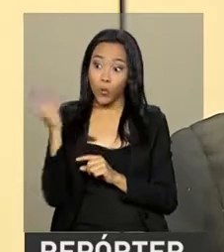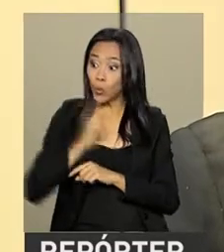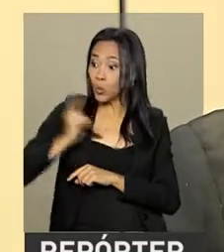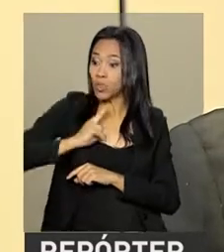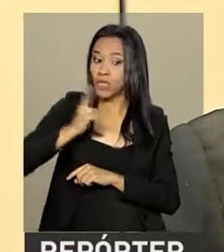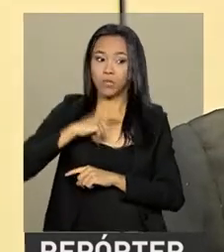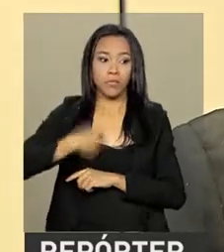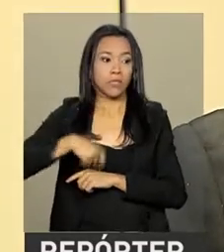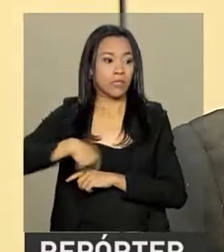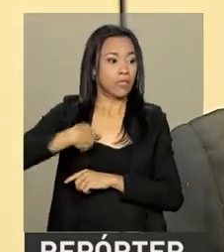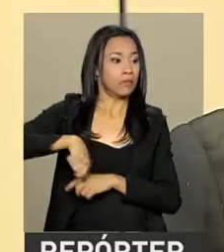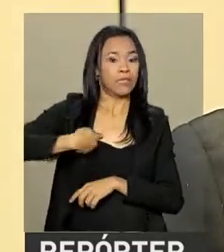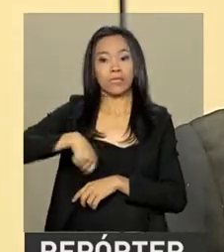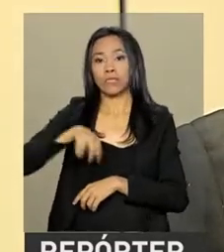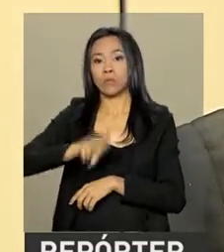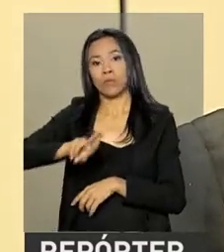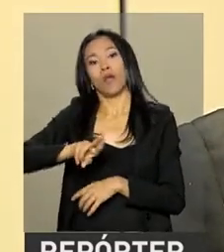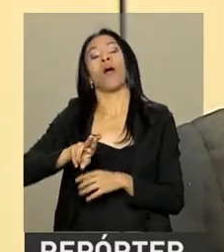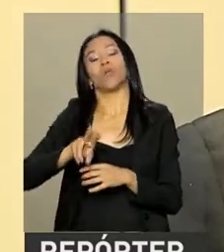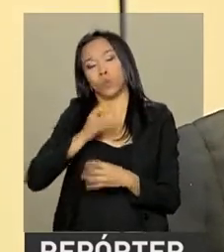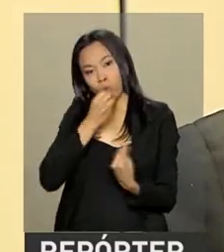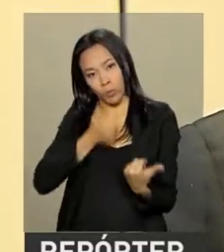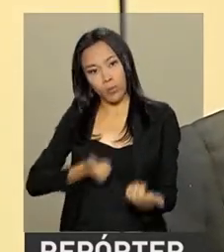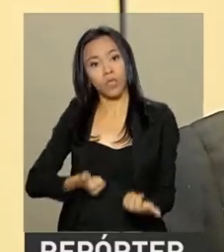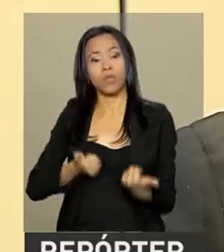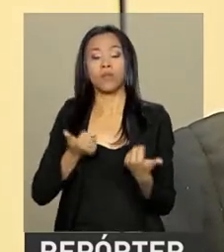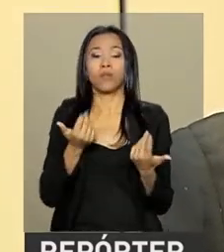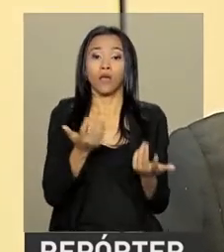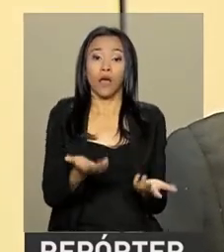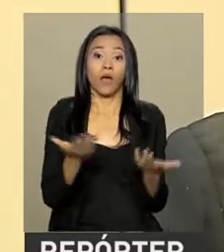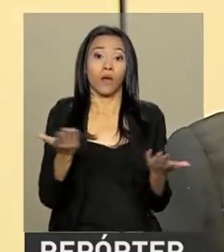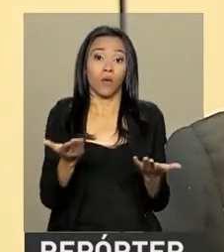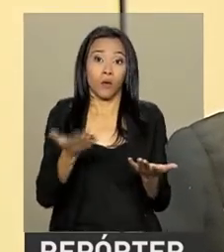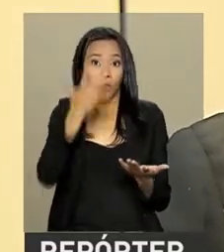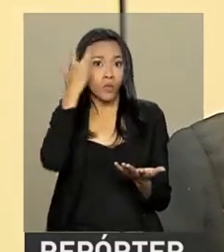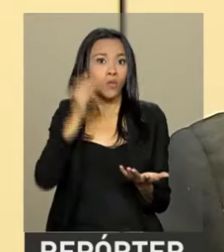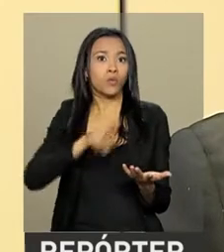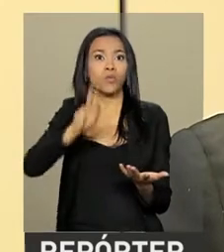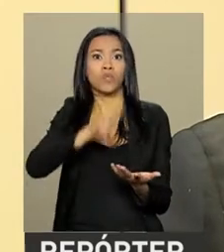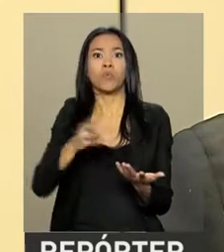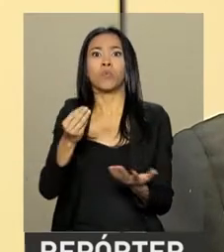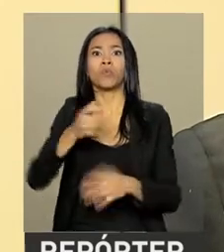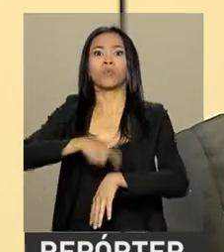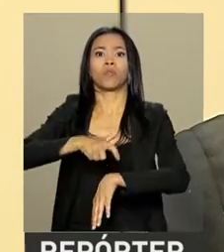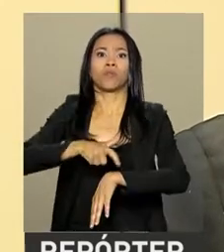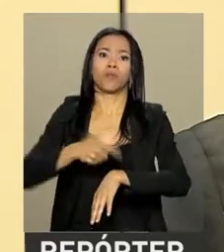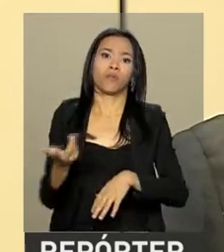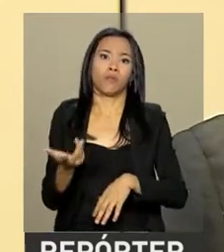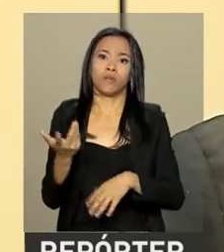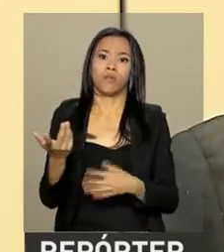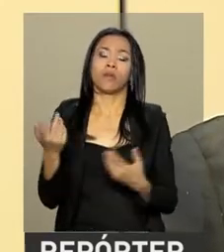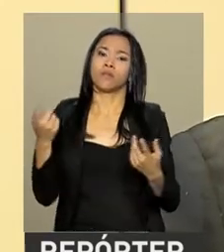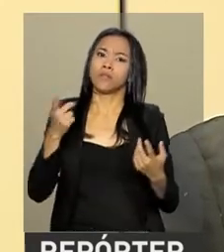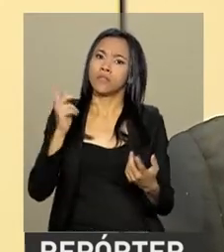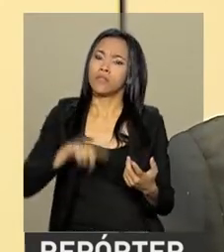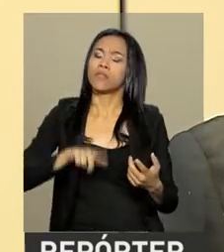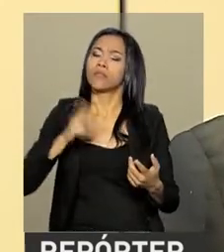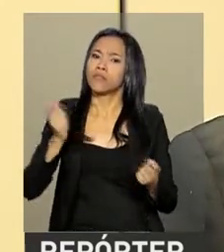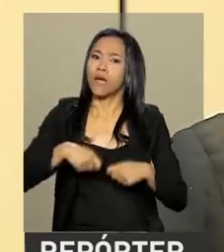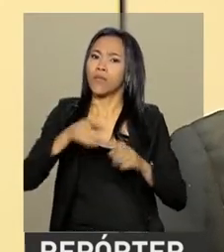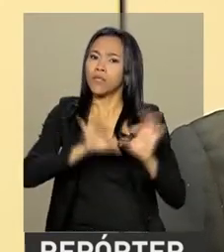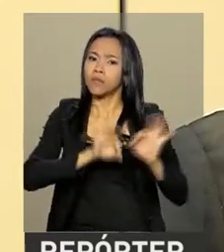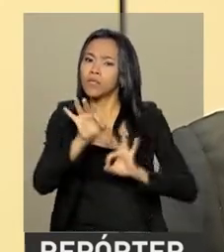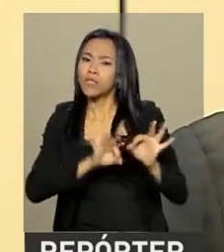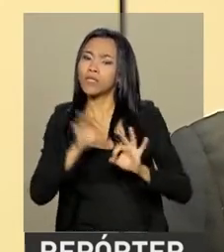e por uma pessoa que deveria permanecer vários períodos no cartão ele poder se planejar melhor com uma outra linha de crédito